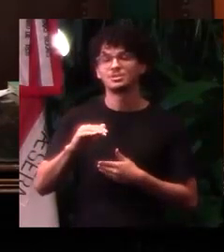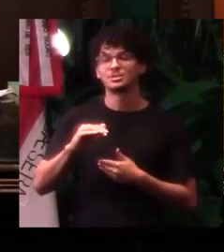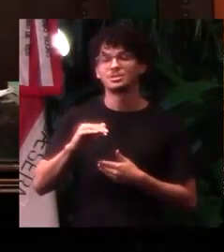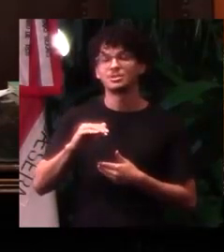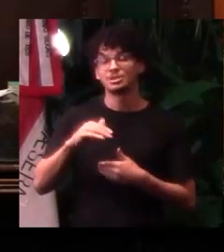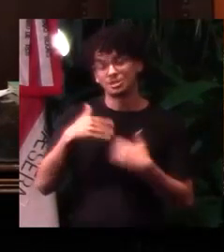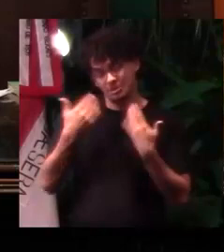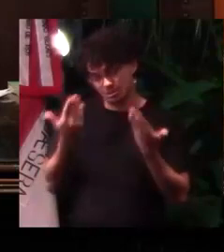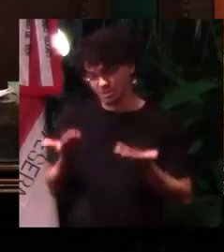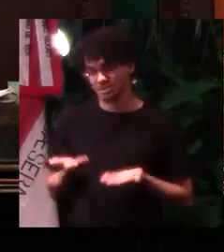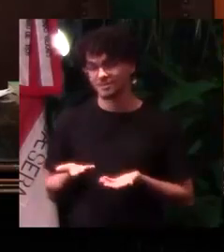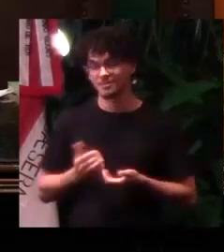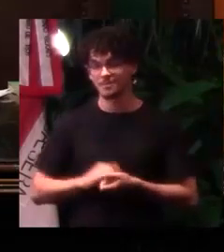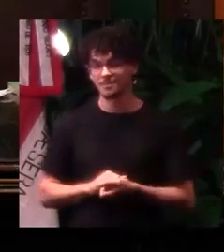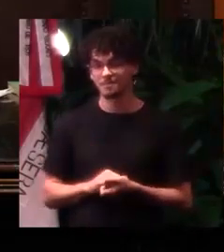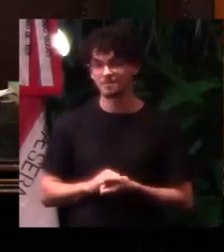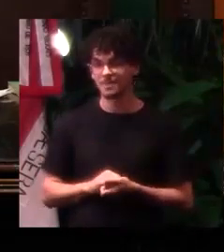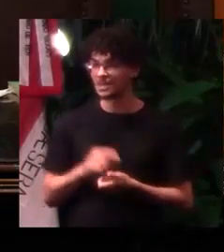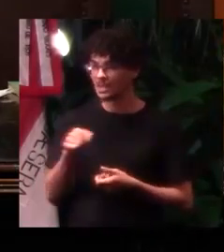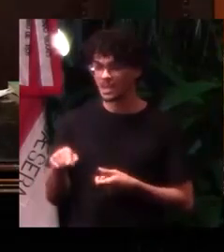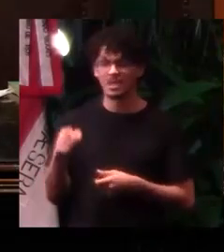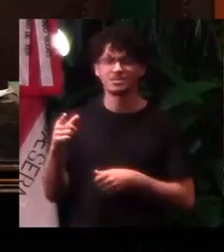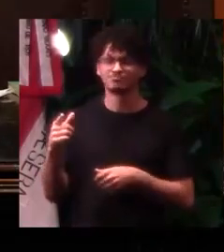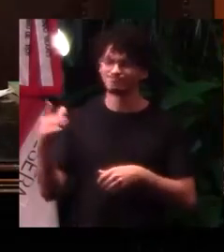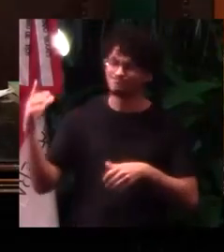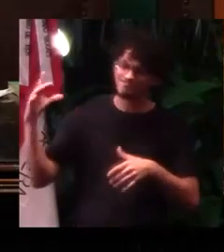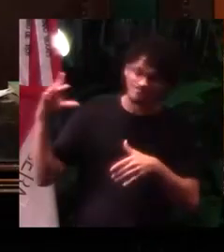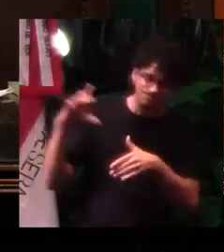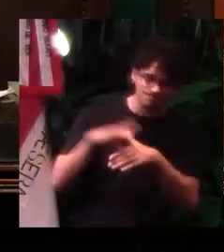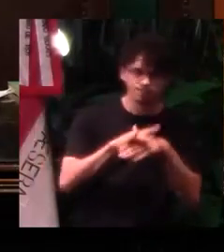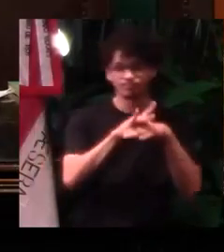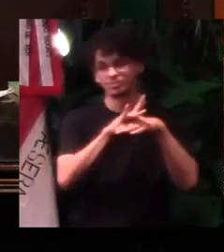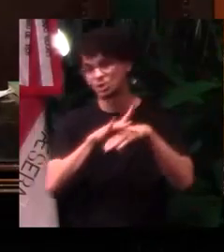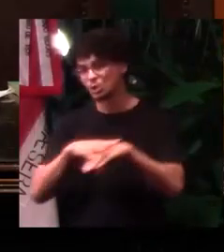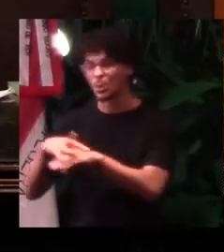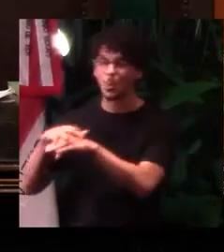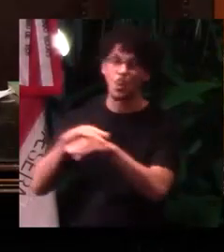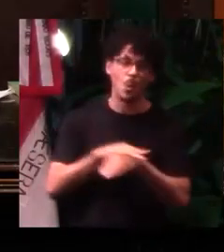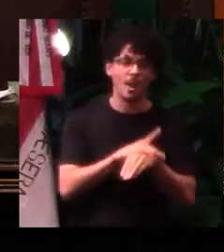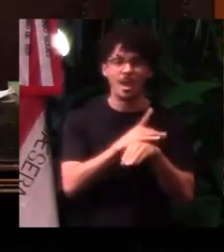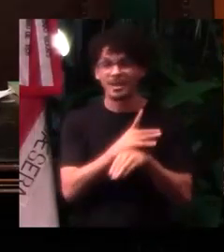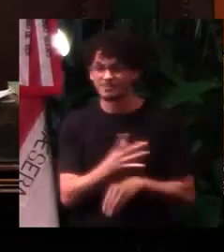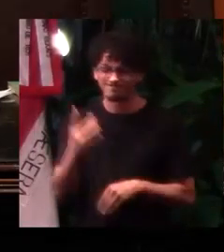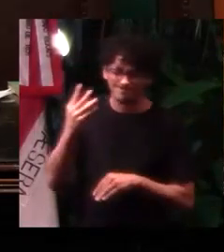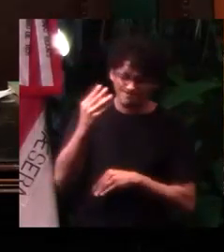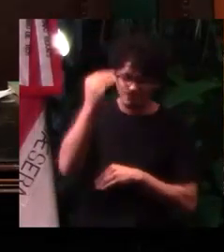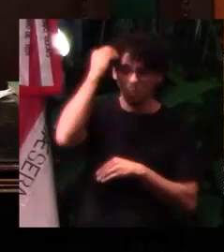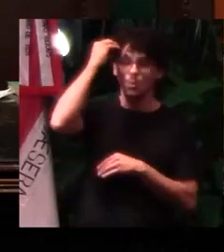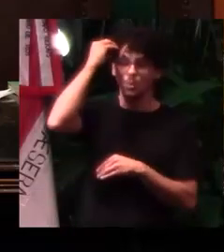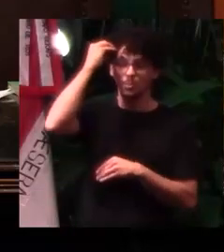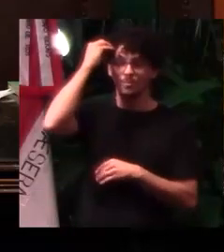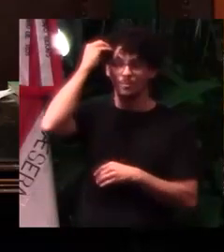de então, ele adoece, fica com uma culpa enorme. E